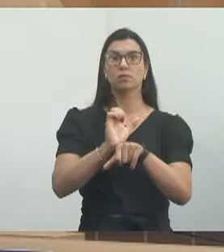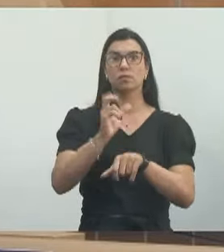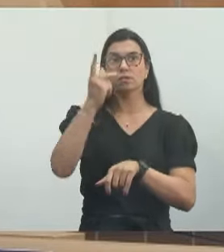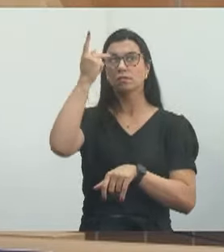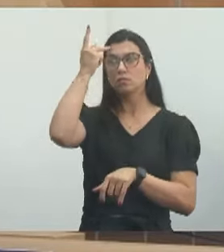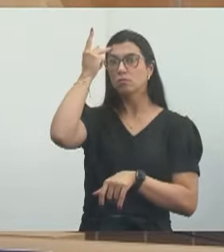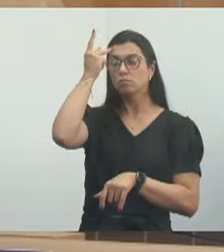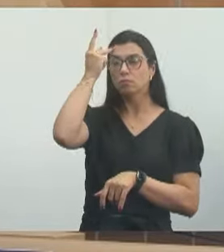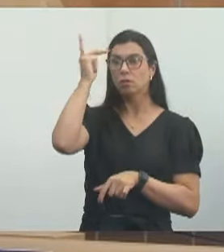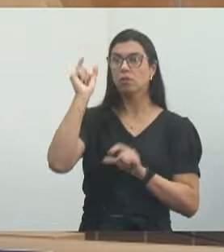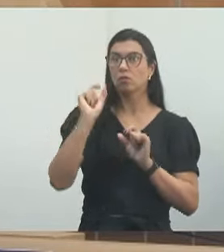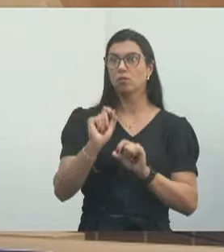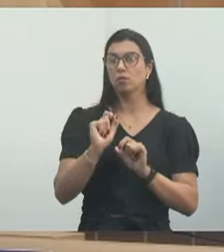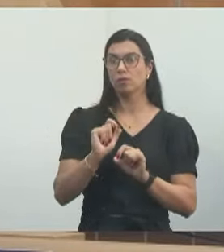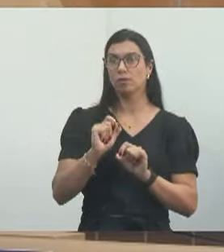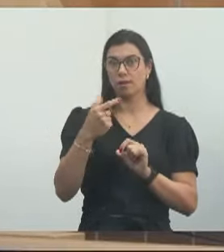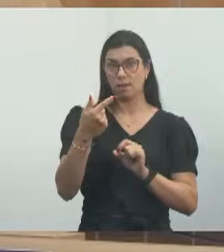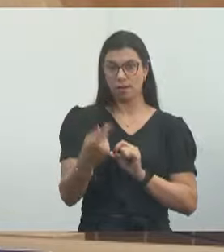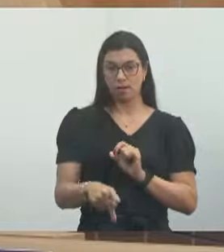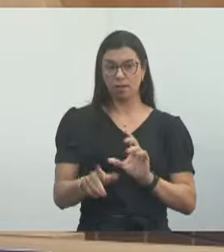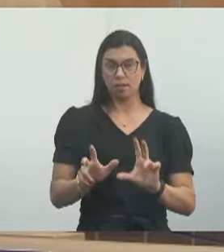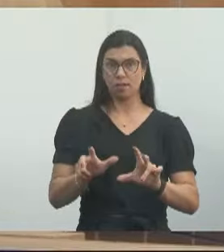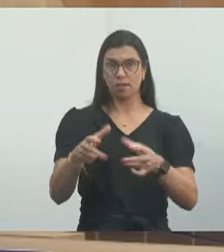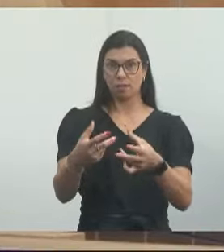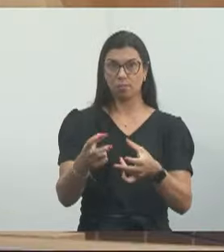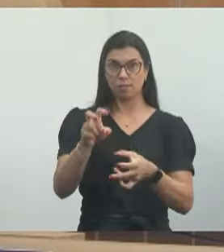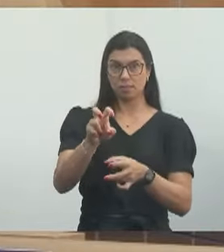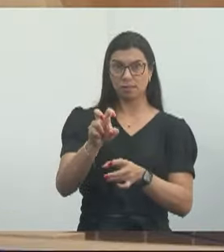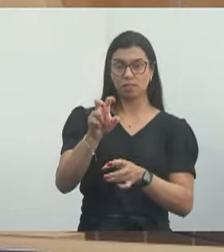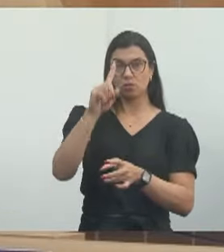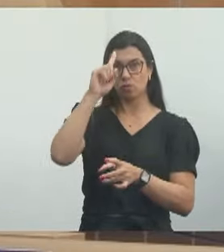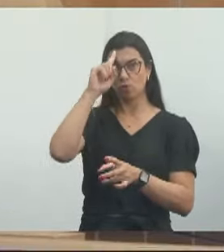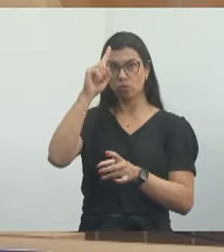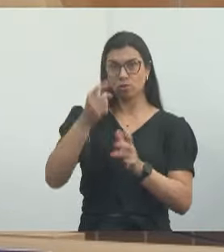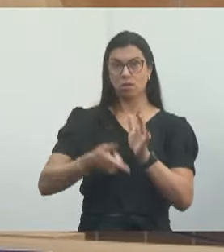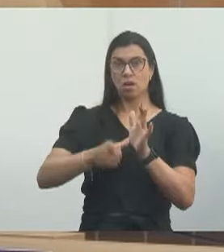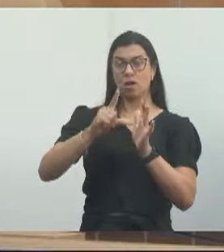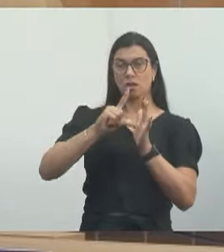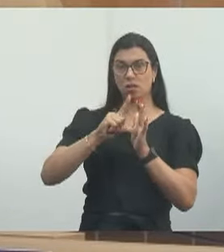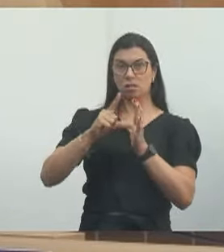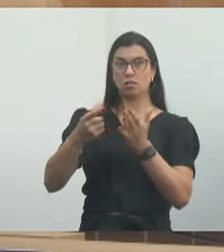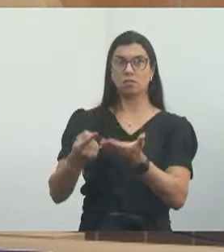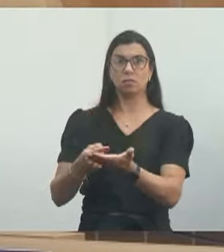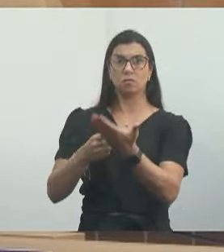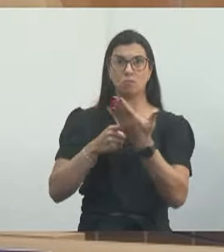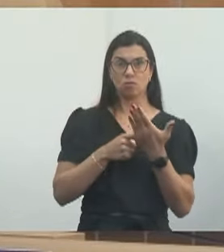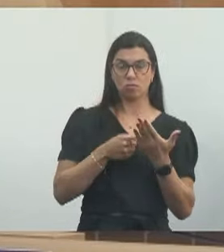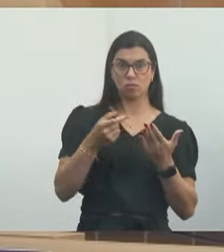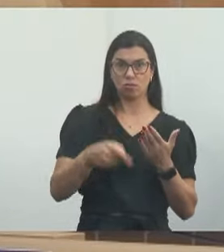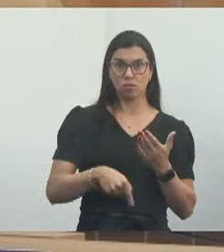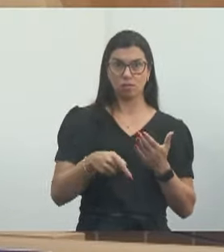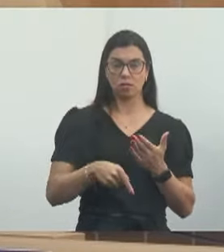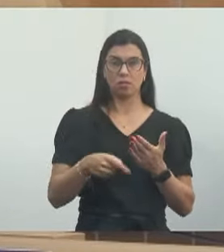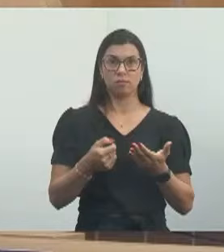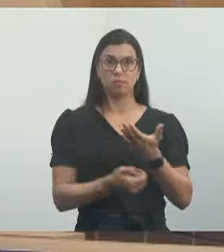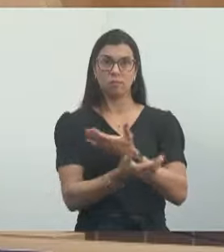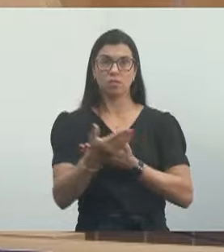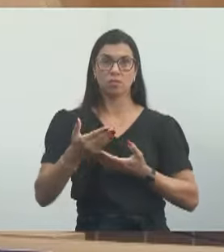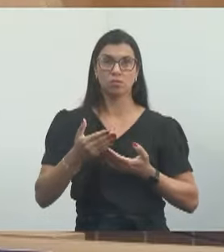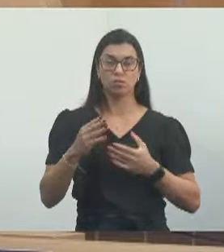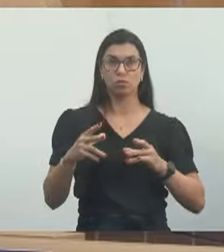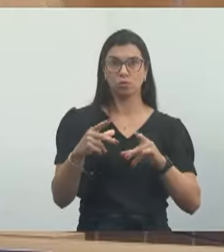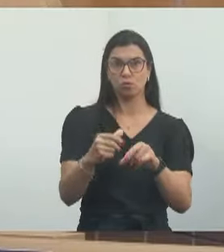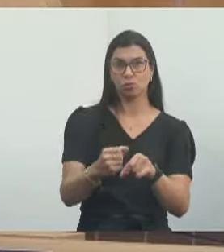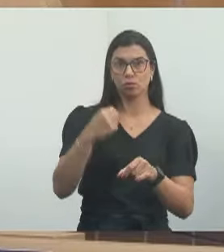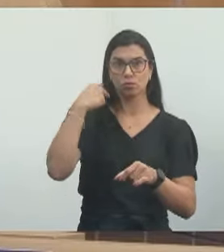foi recebido por esta casa há 5 dias e distribuído para nós, vereadores. E o que fala essa